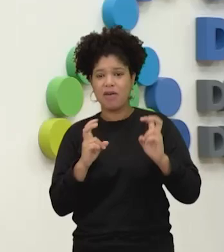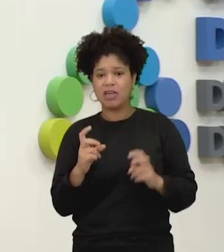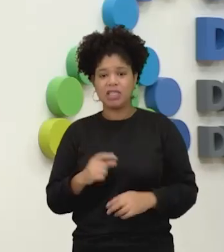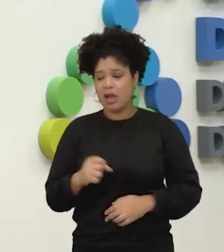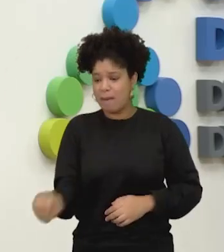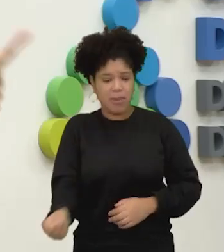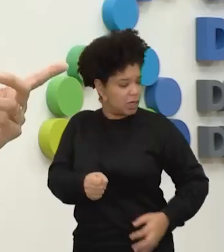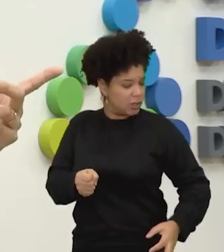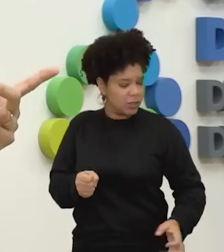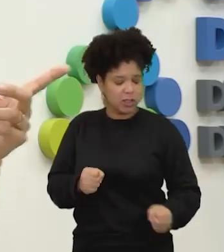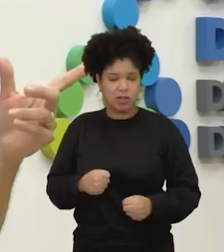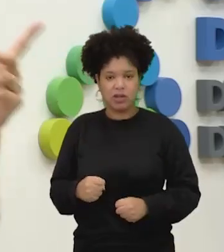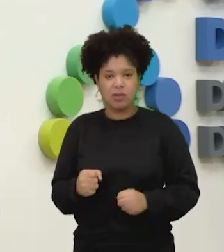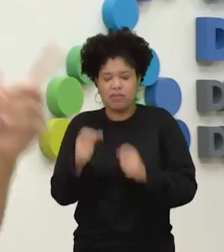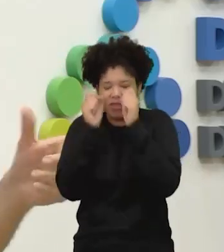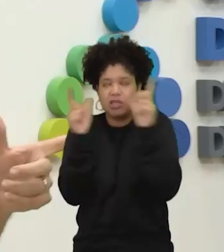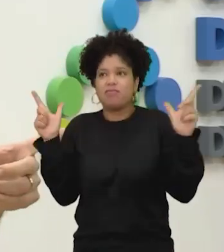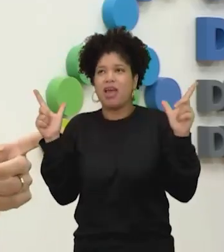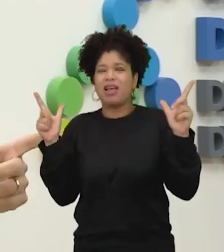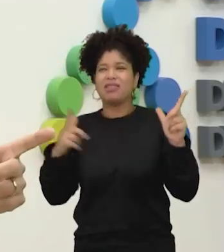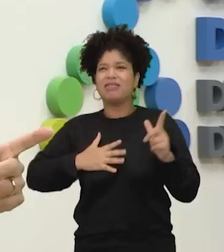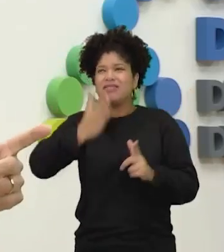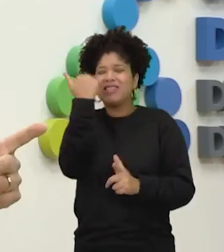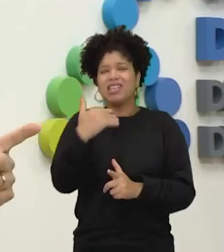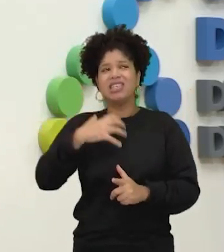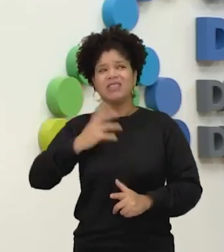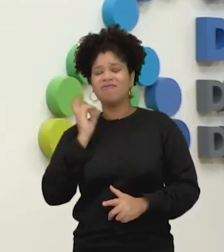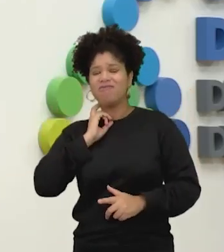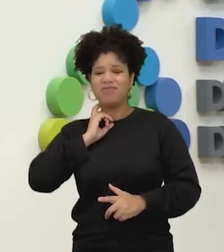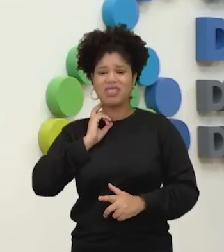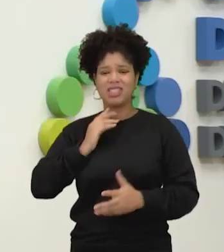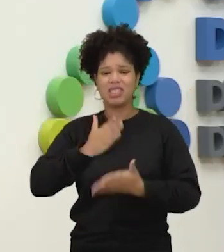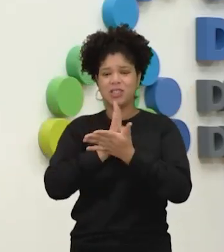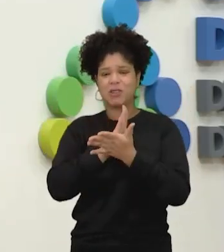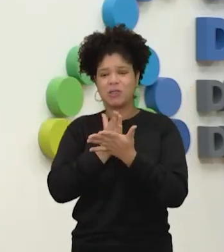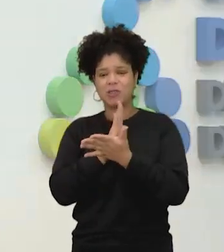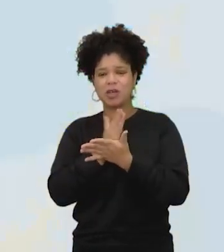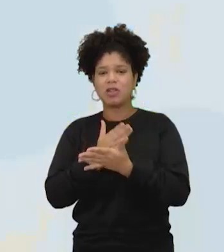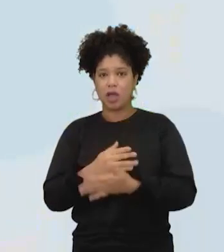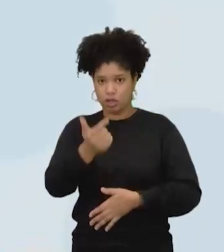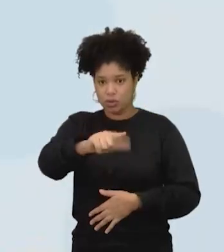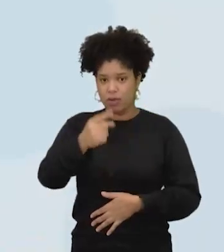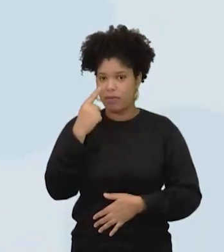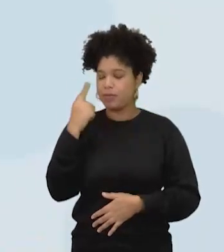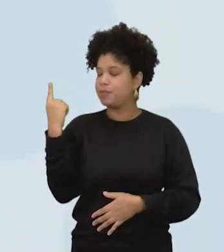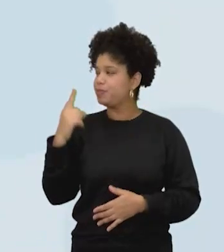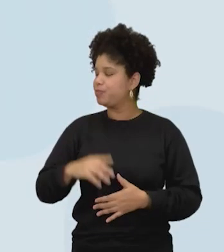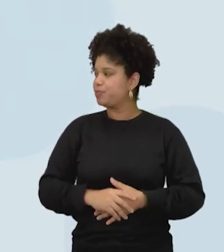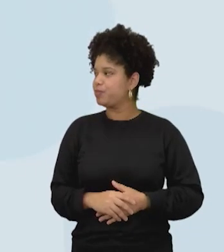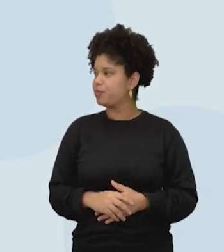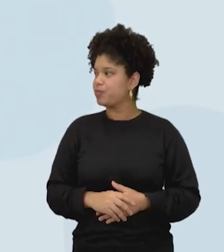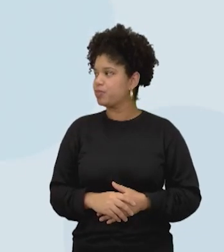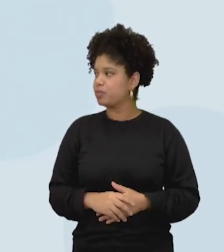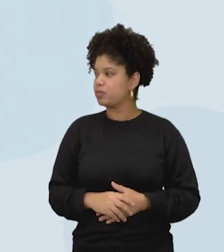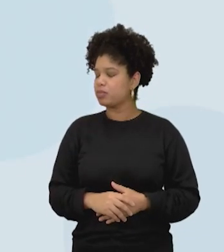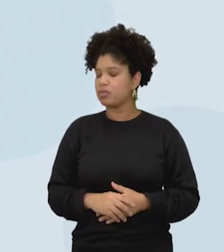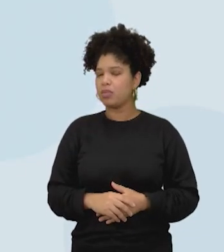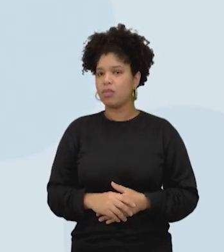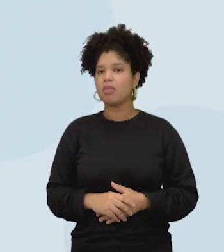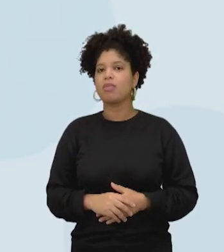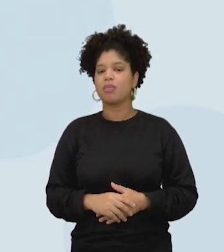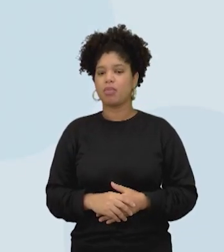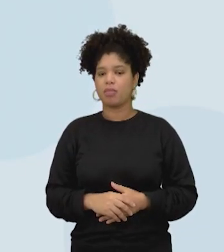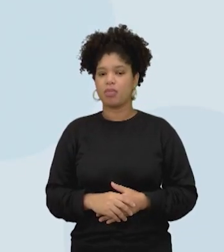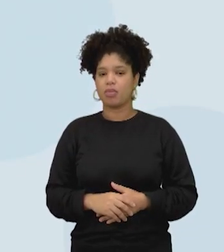pau para resolver. Acordei no meio da noite, eu quero tirar esse morcego. Tá? Na tela mais uma vez, continuando terminando. A consciência humana...